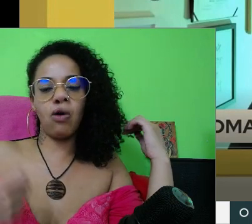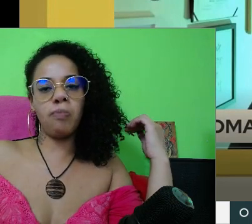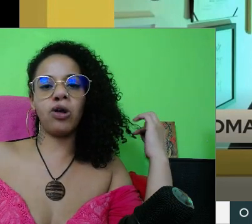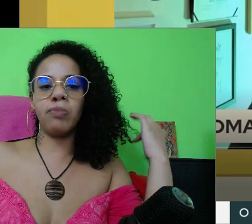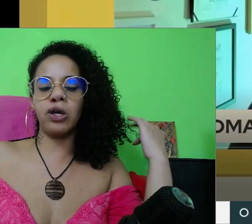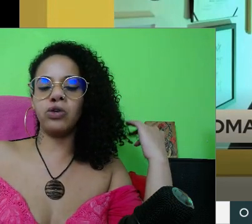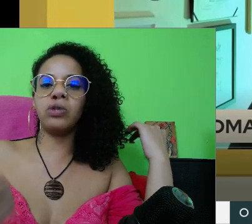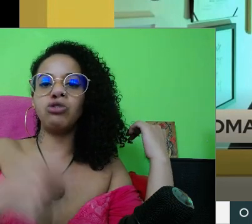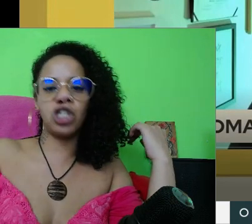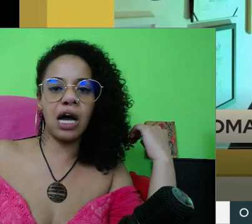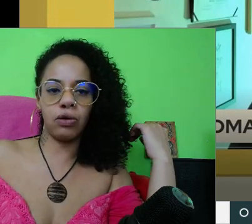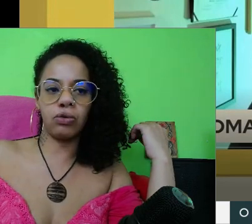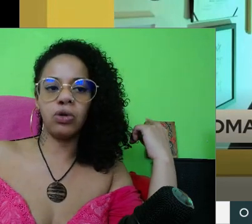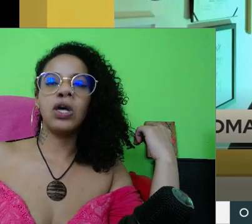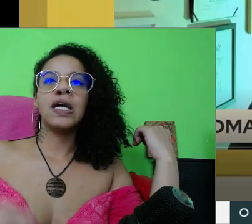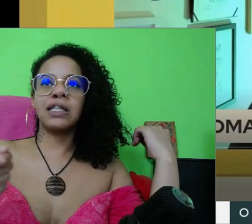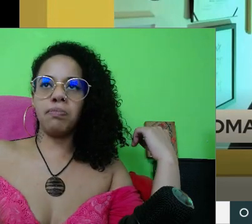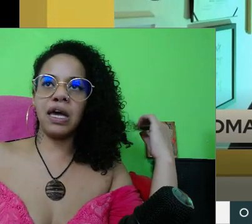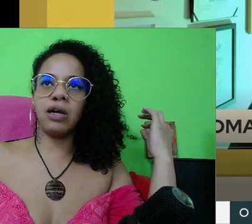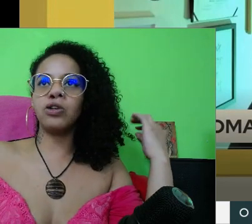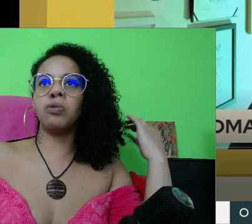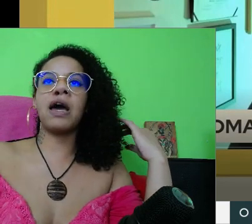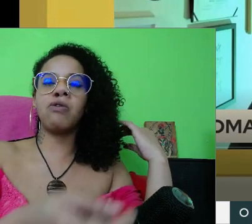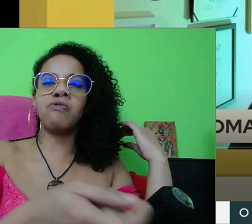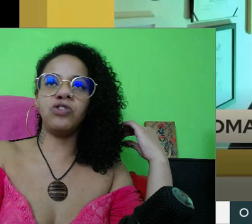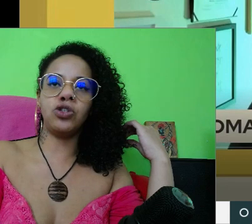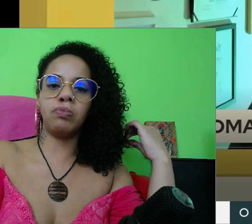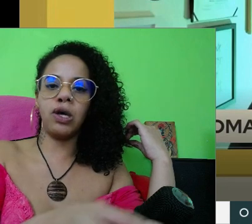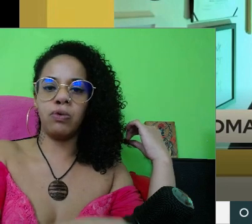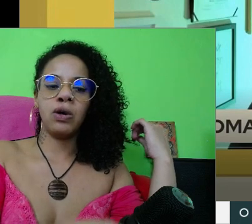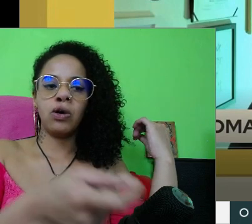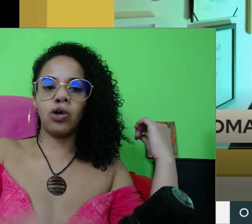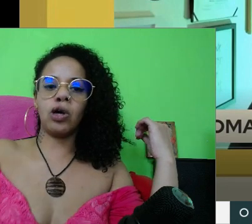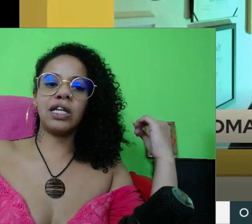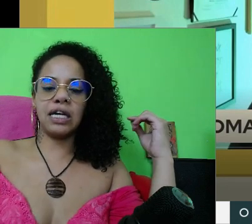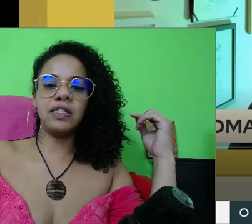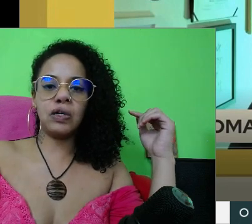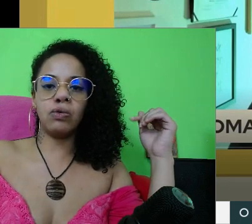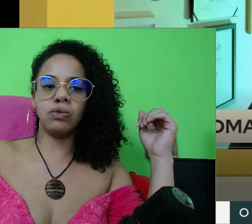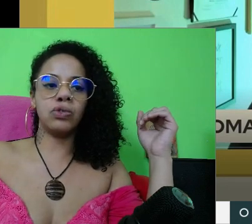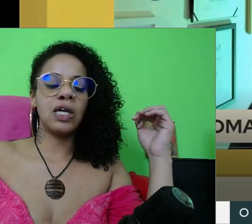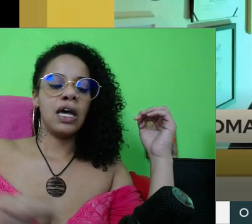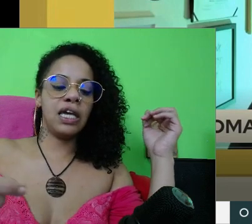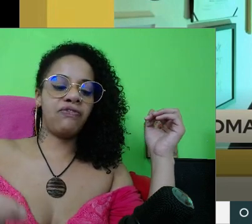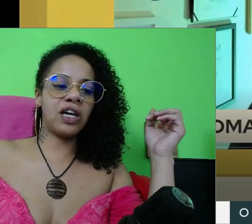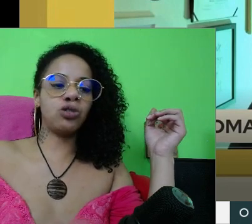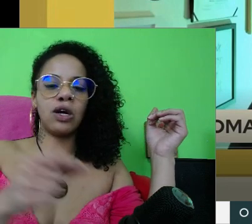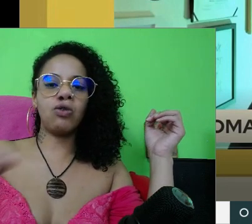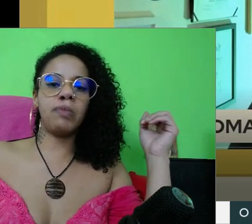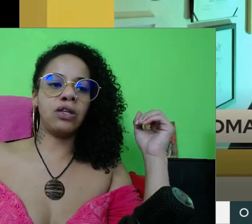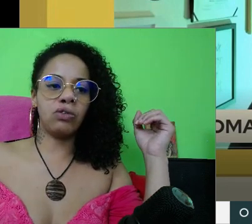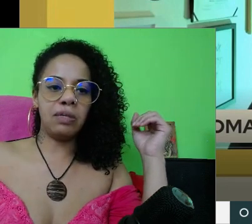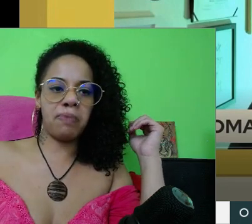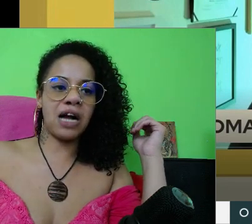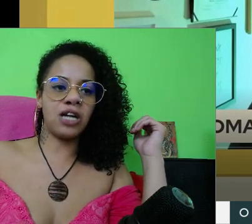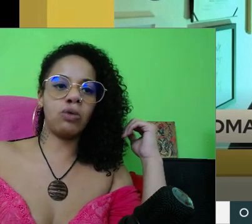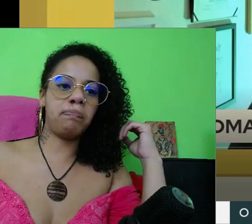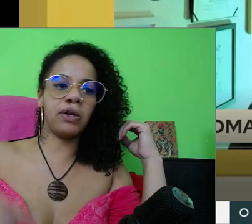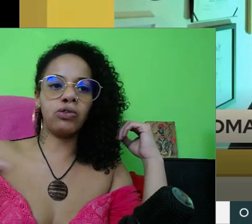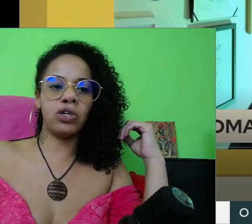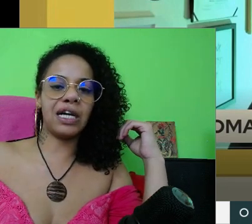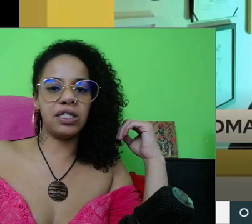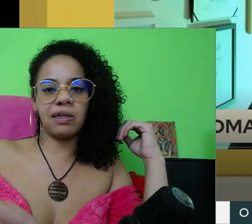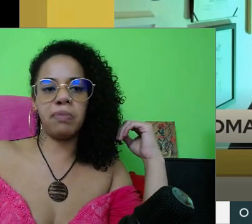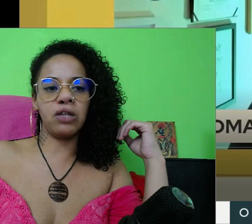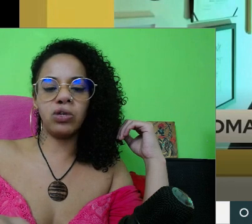né Ou pelo menos o não diálogo também quando pega um vídeo meu coloca 10 segundos e faz um argumento que parte